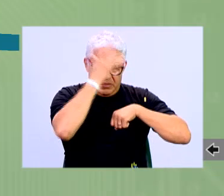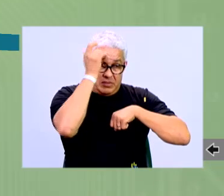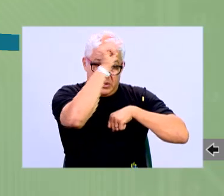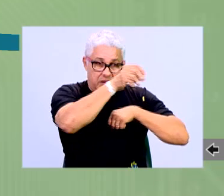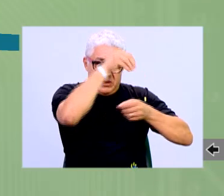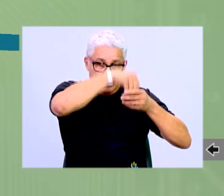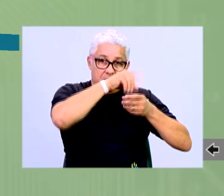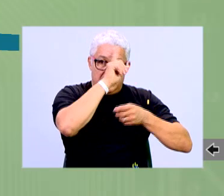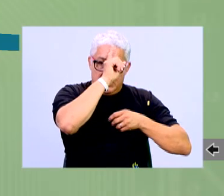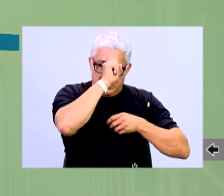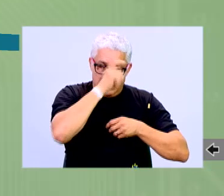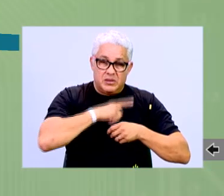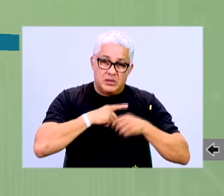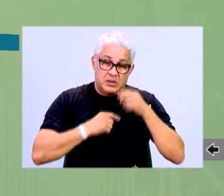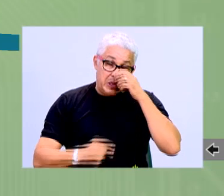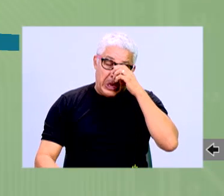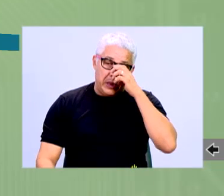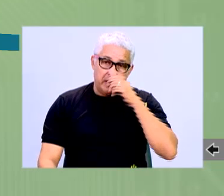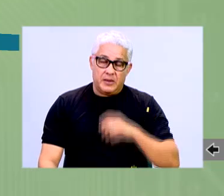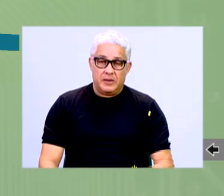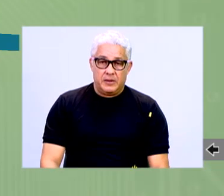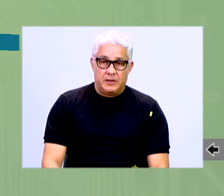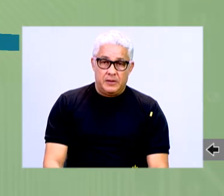hospital, estão lá